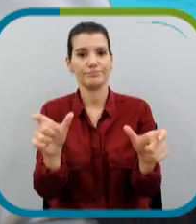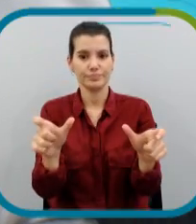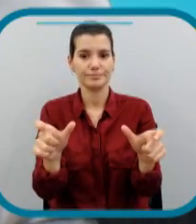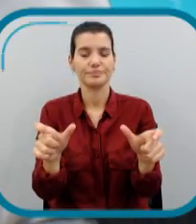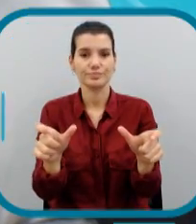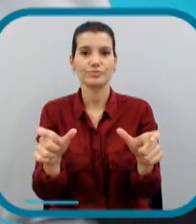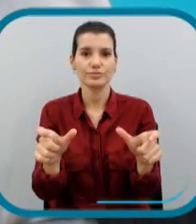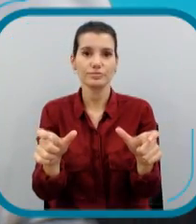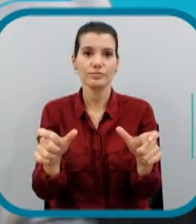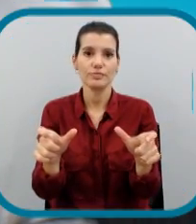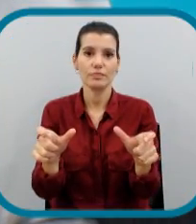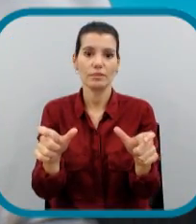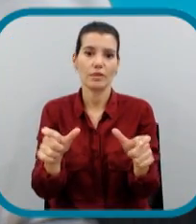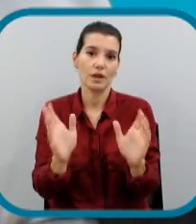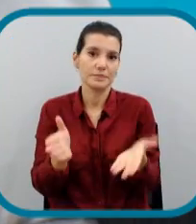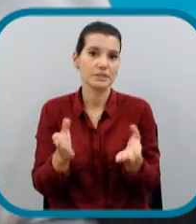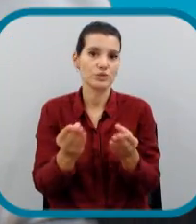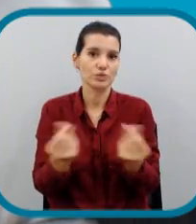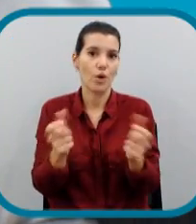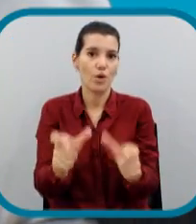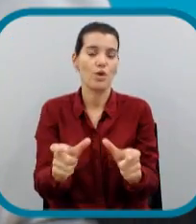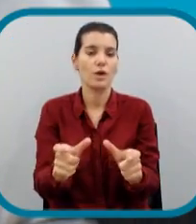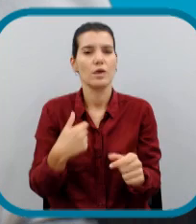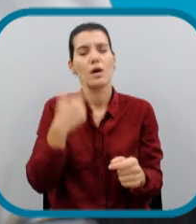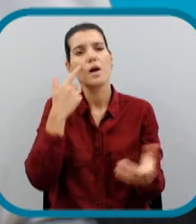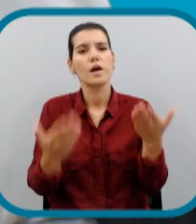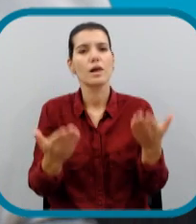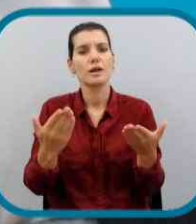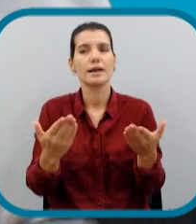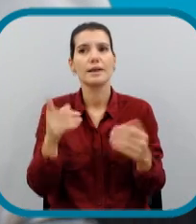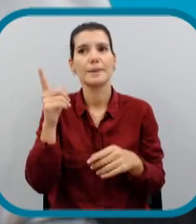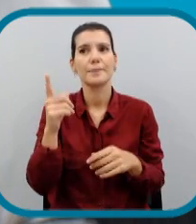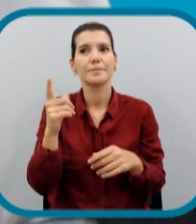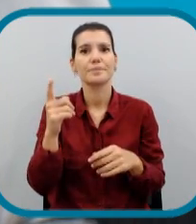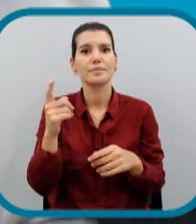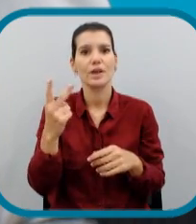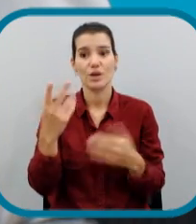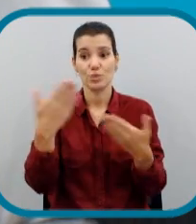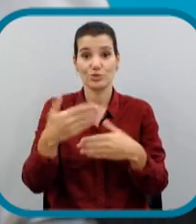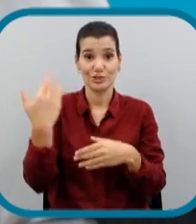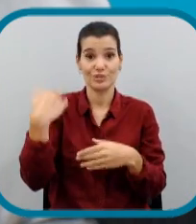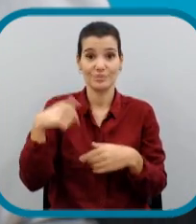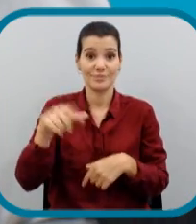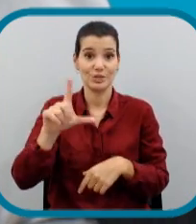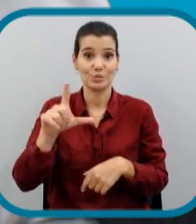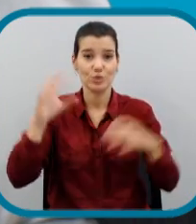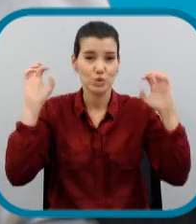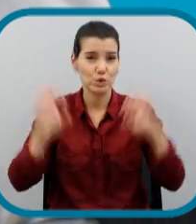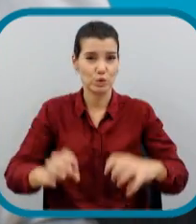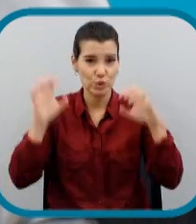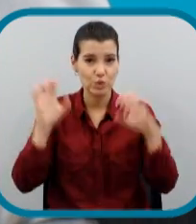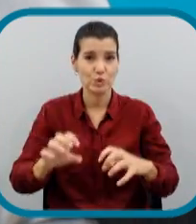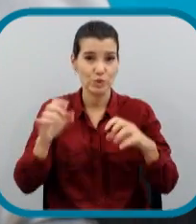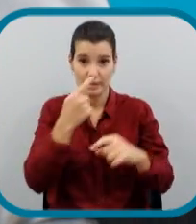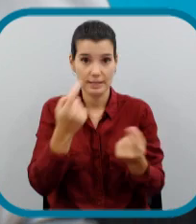organizacional sistémica para enfrentar essa realidade. Eu faço o paralelo com o que se deu há 2 noites em Lisboa